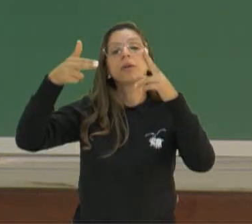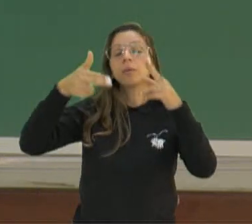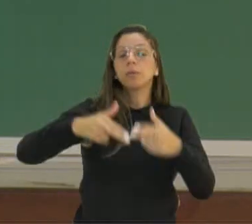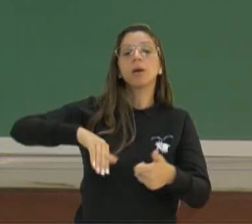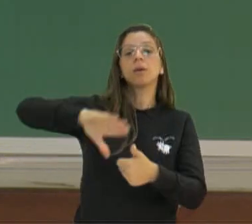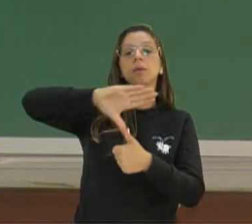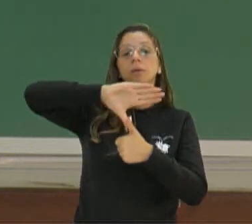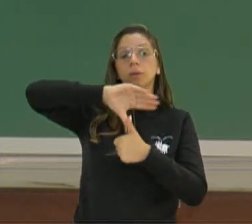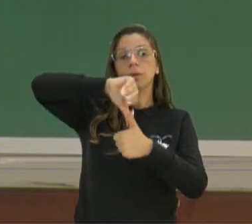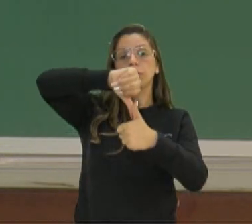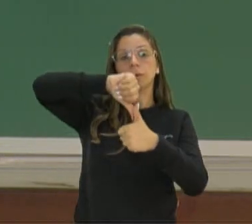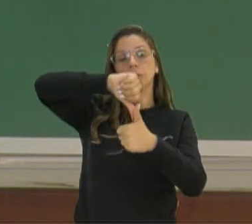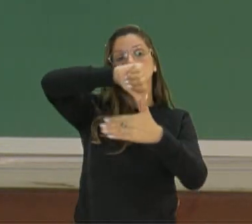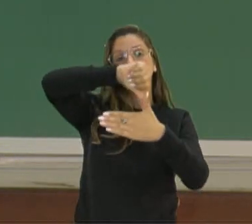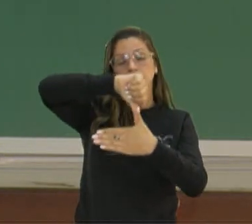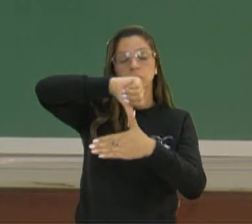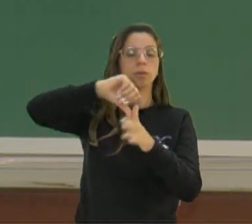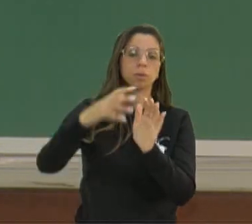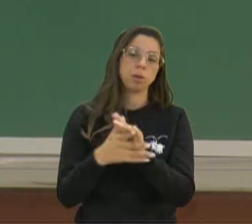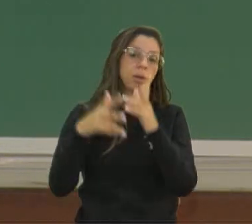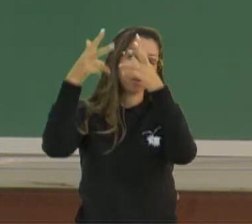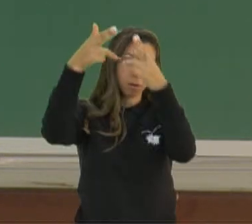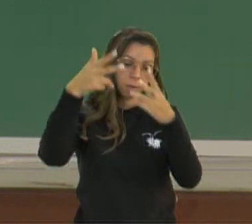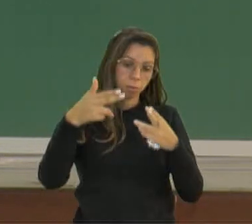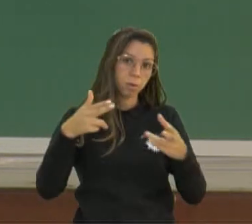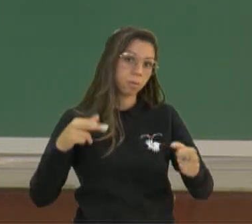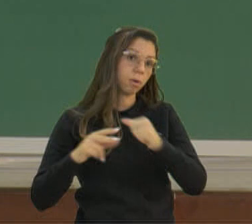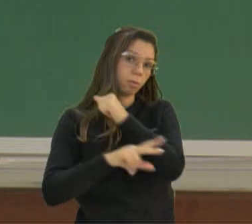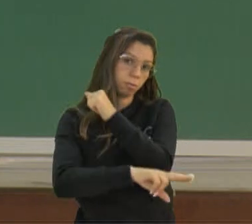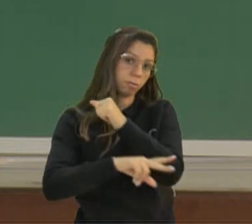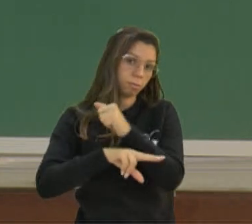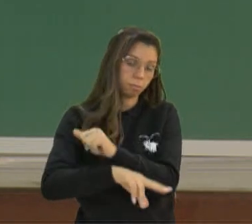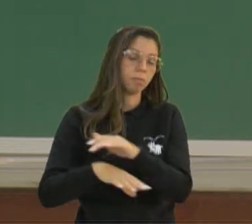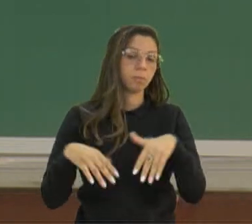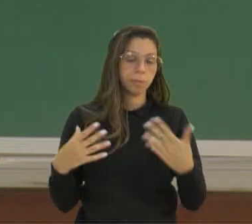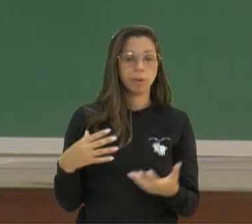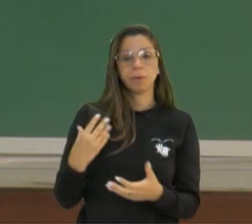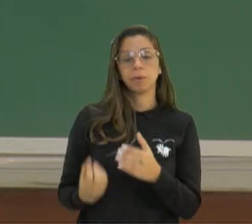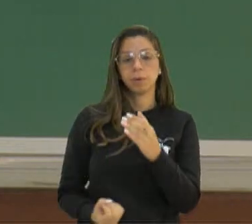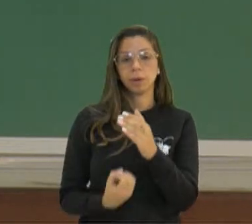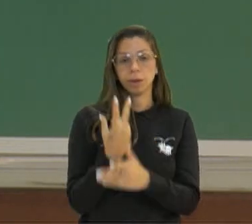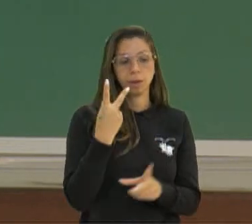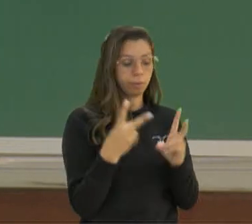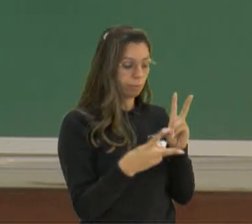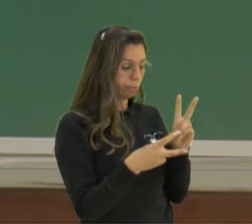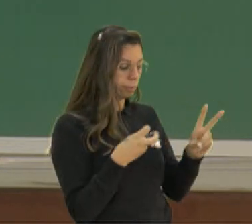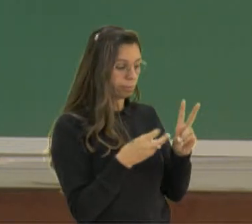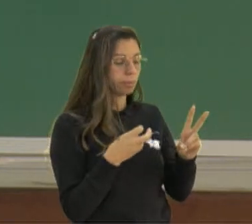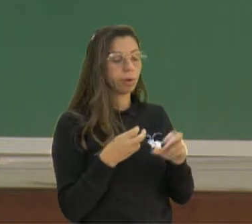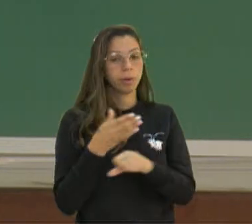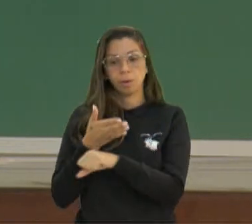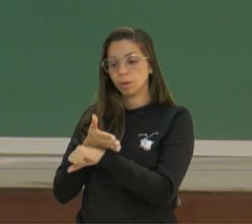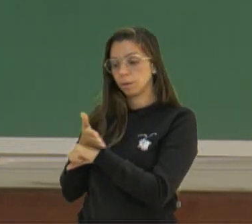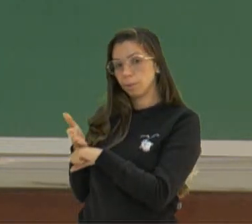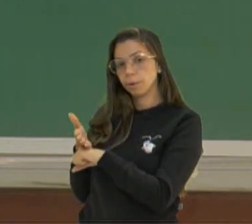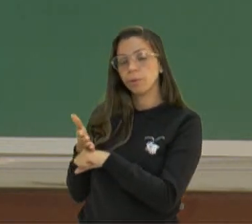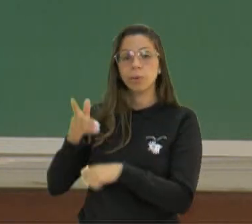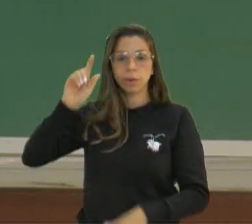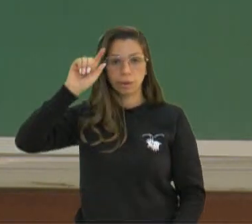mesma história aí do restante da América. Basicamente é formada por índios, brancos e